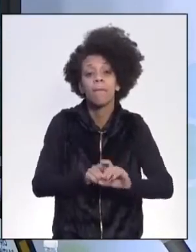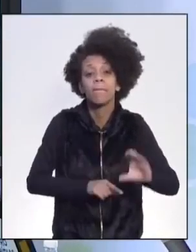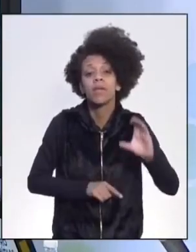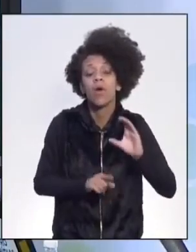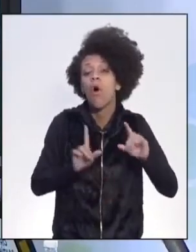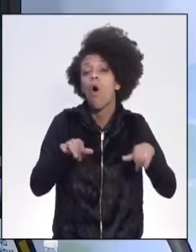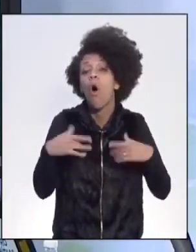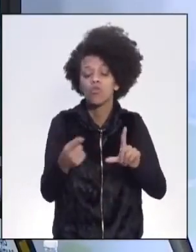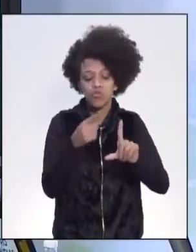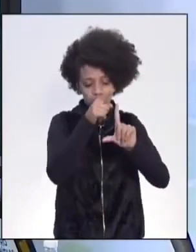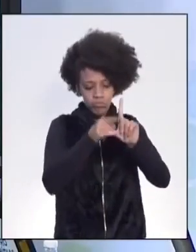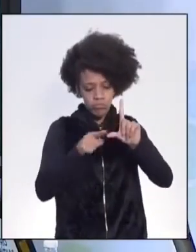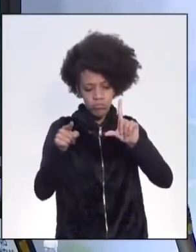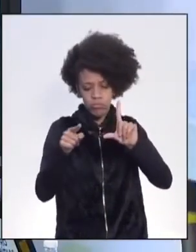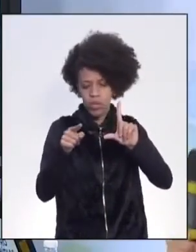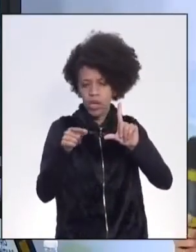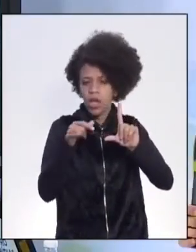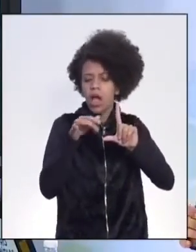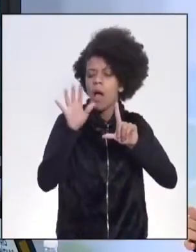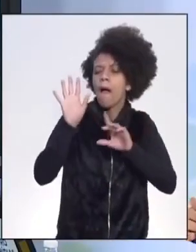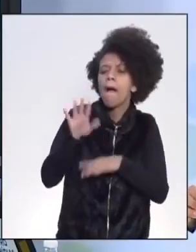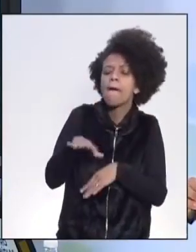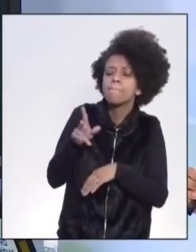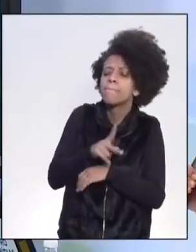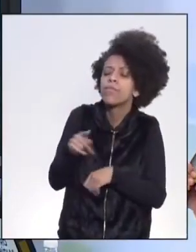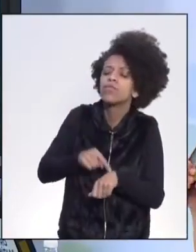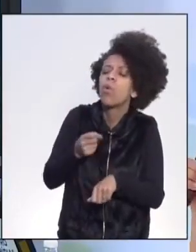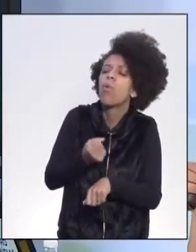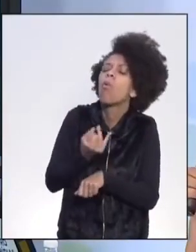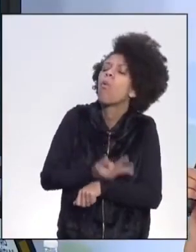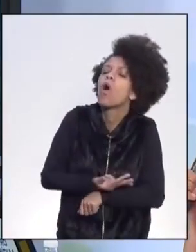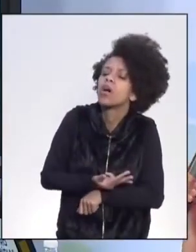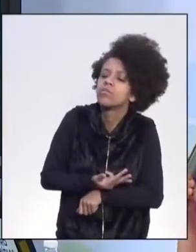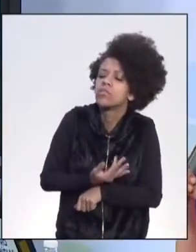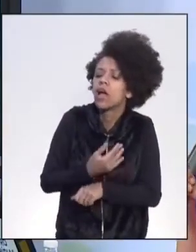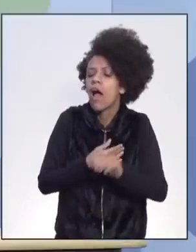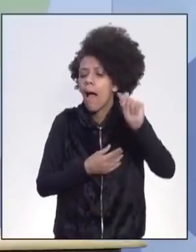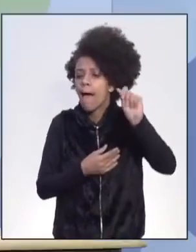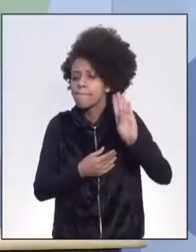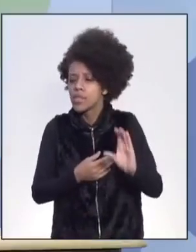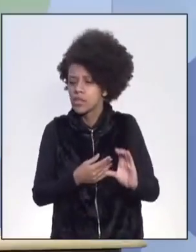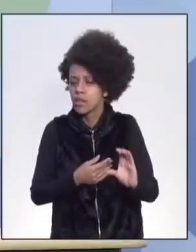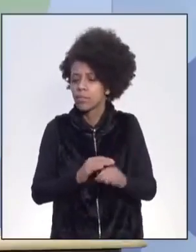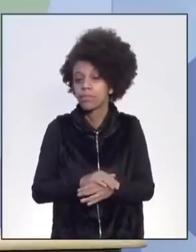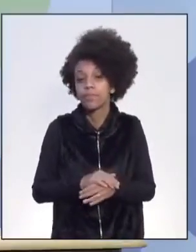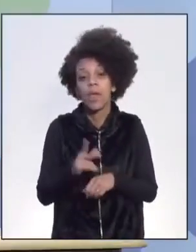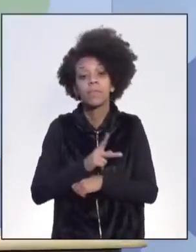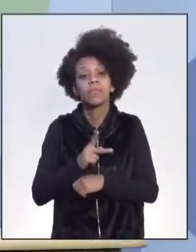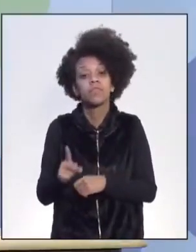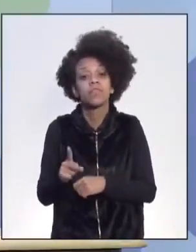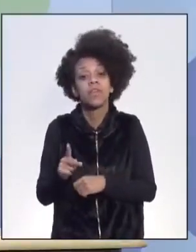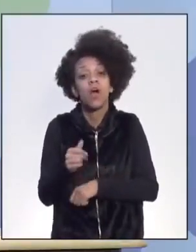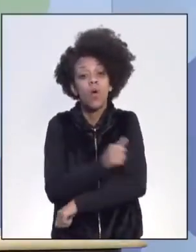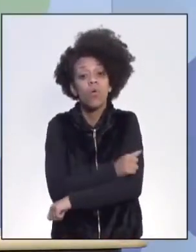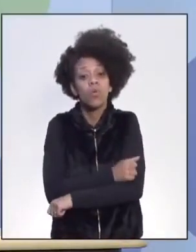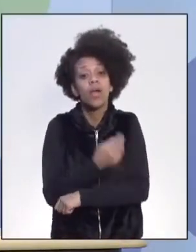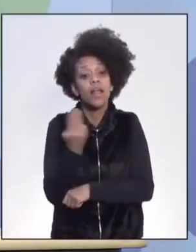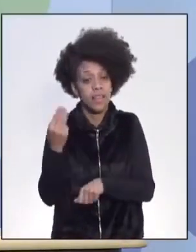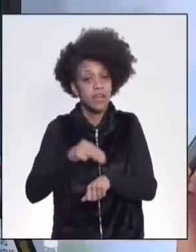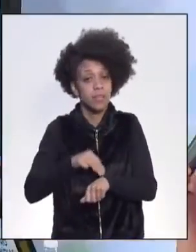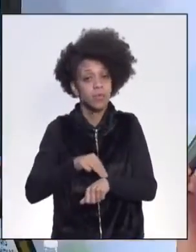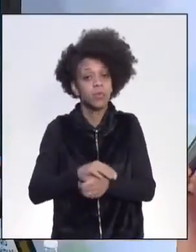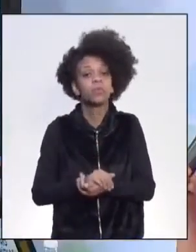eixo Y. Professora Inês, quanto tempo eles vão ter para responder esse A, o B e o C? Professora Roberta, os nossos alunos terão 3